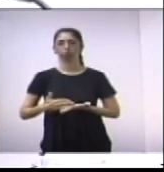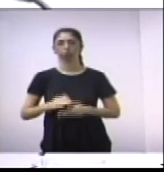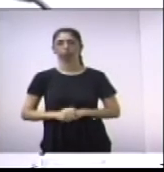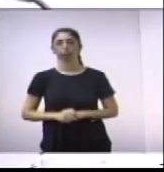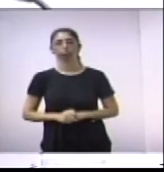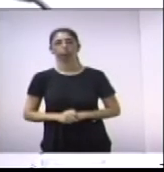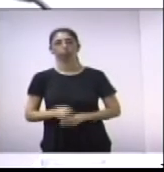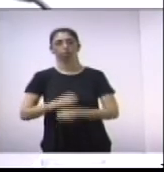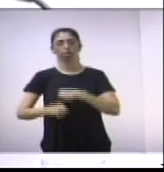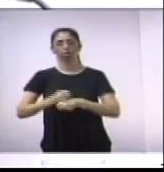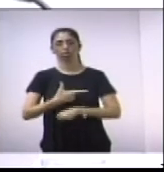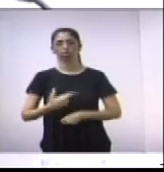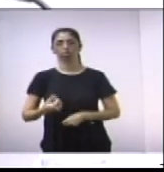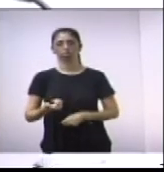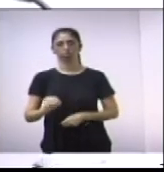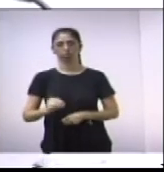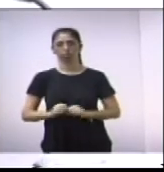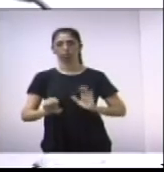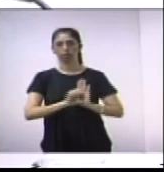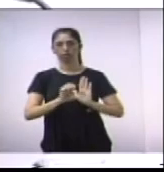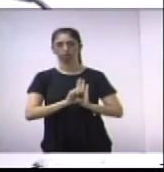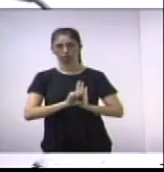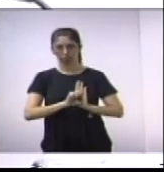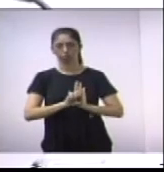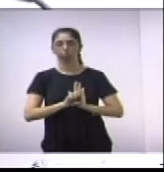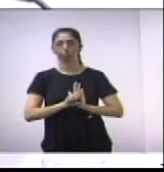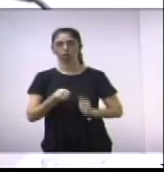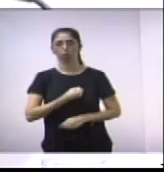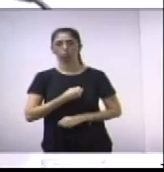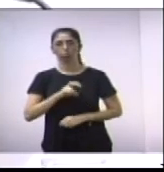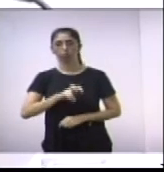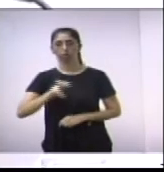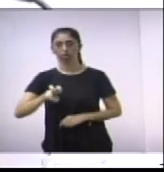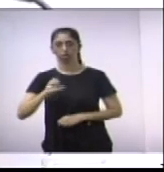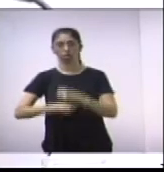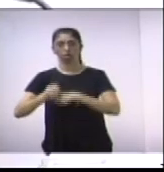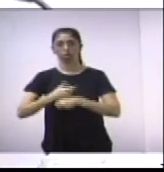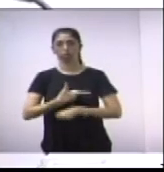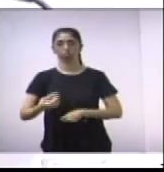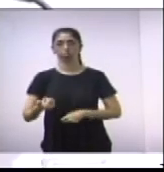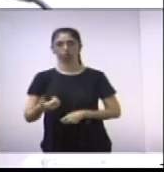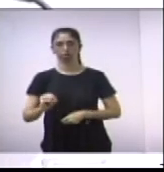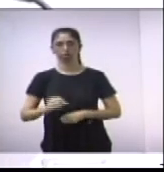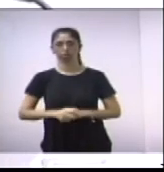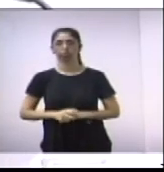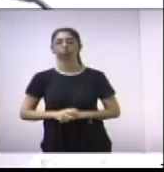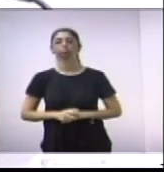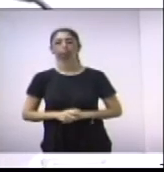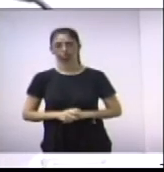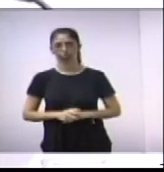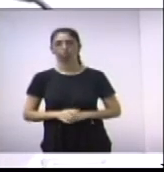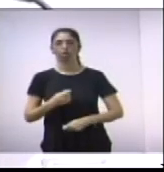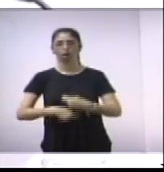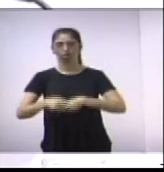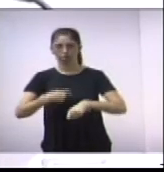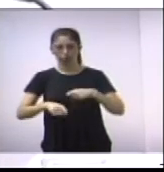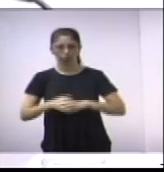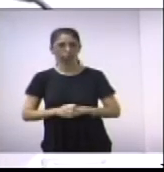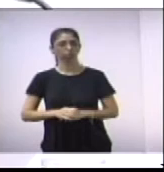número 03-2010 e edital de licitação número 05-2010, o protocolo administrativo de